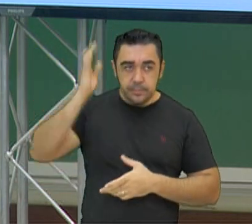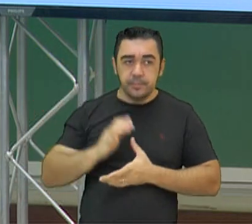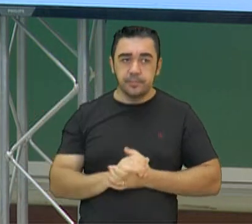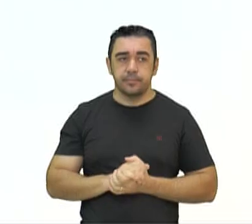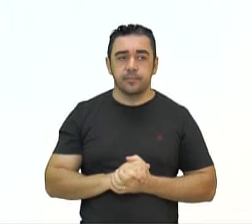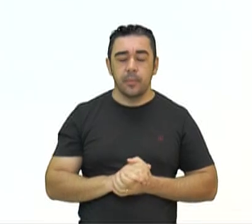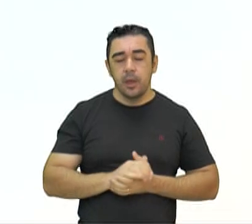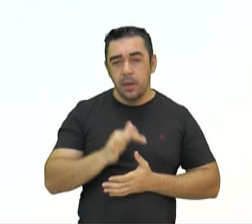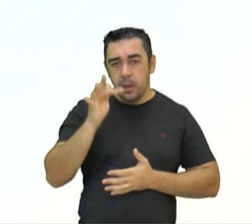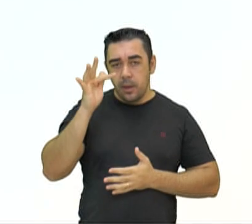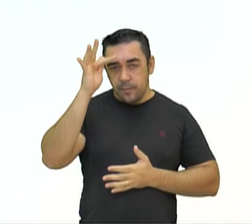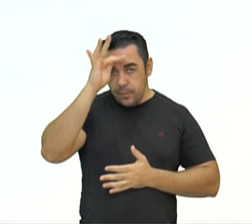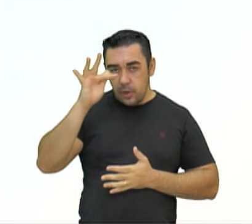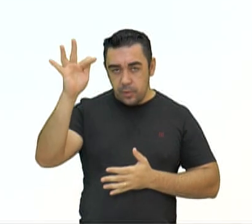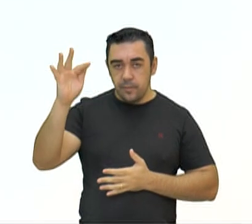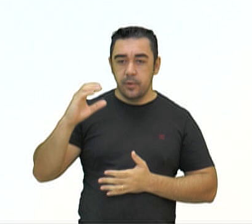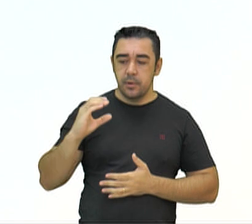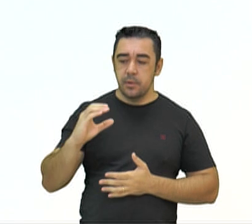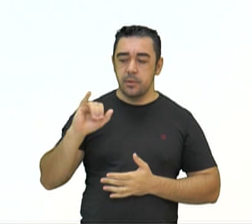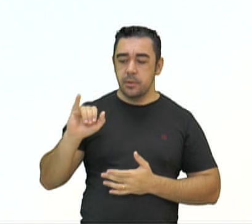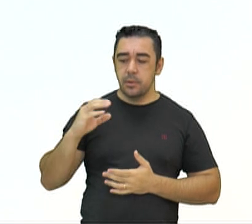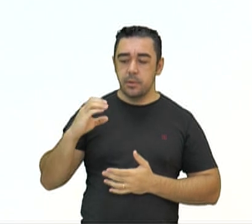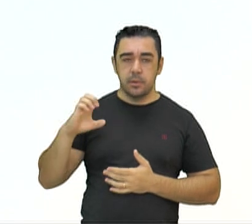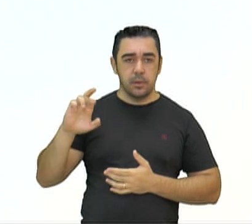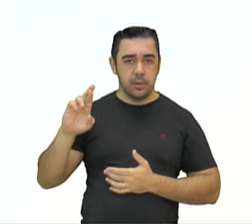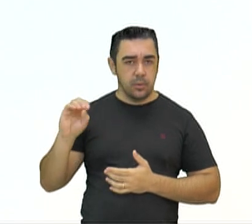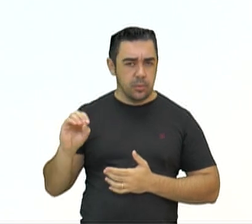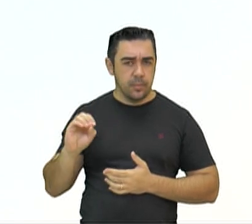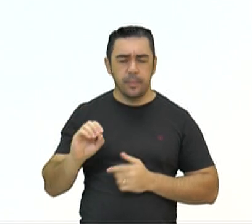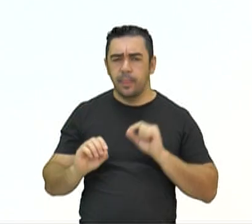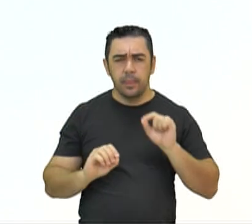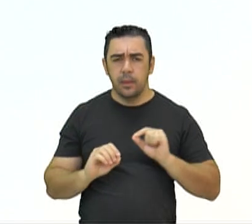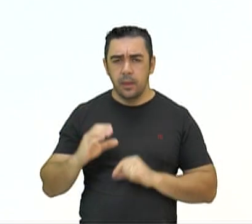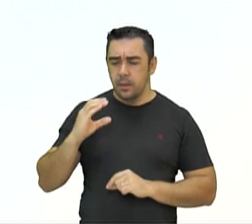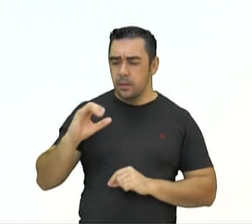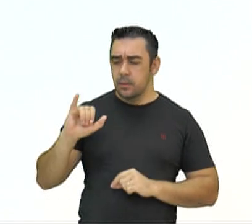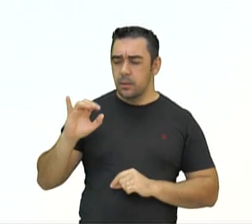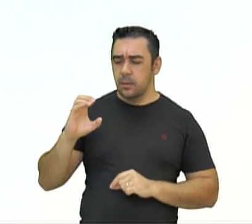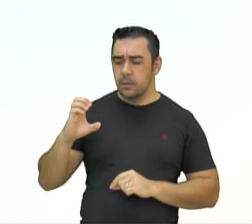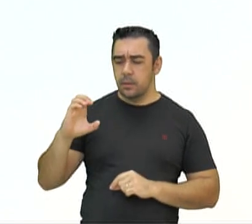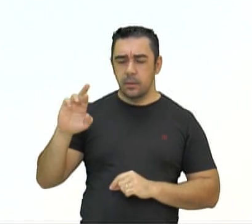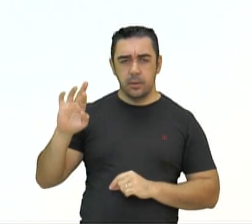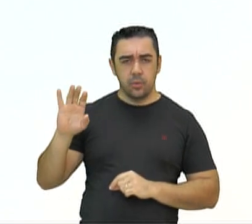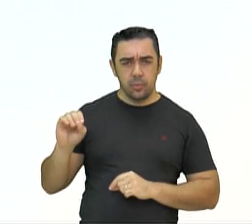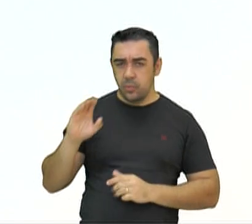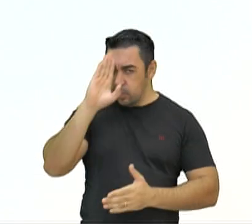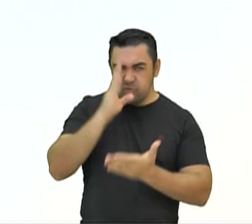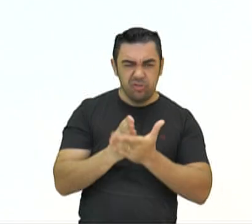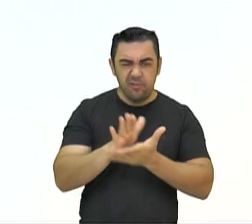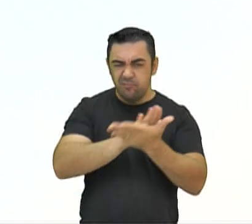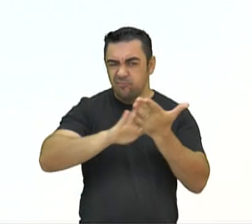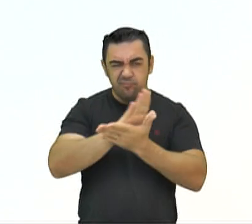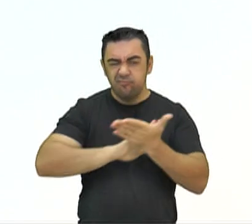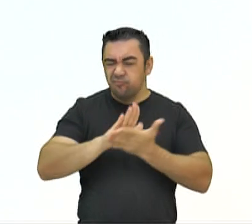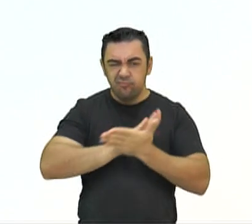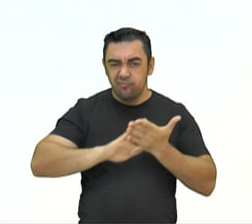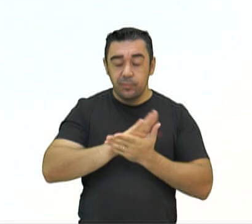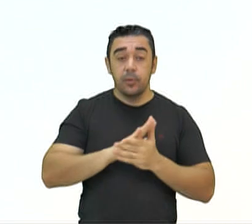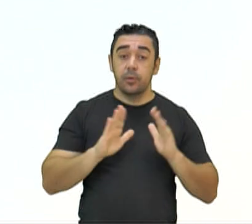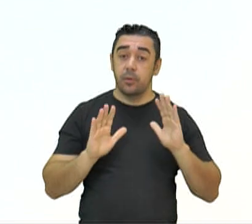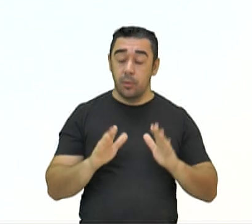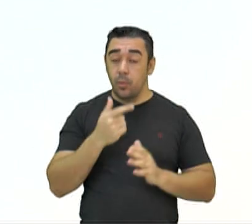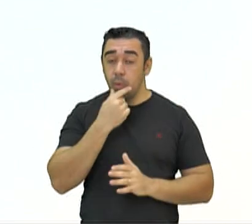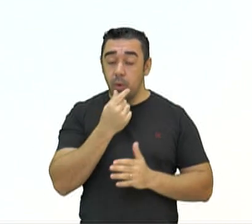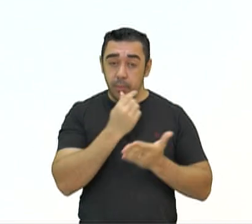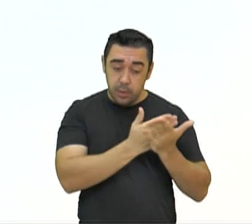Ele seguiu a filosofia de Cícero. Cícero era um cara cético, não acreditava em nada. Então, Santo Agostinho,